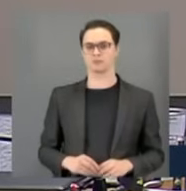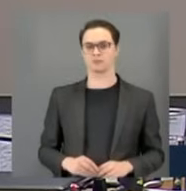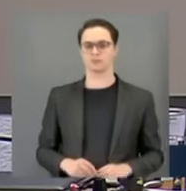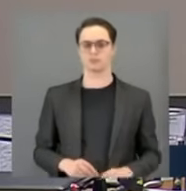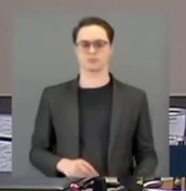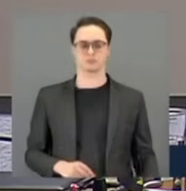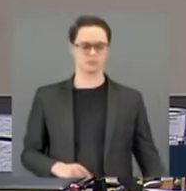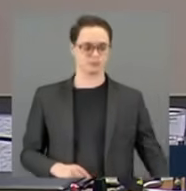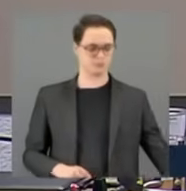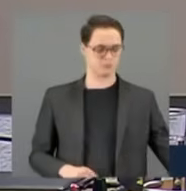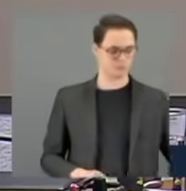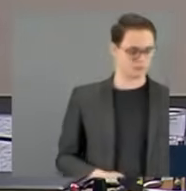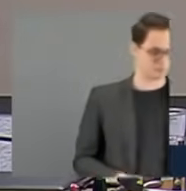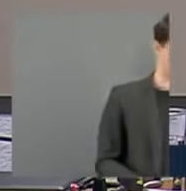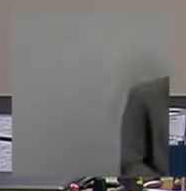lá em 2017,